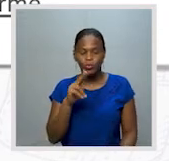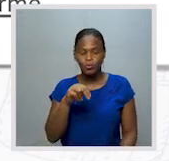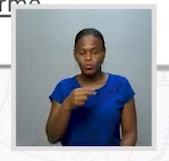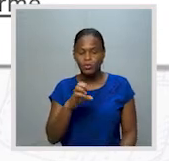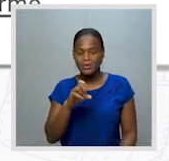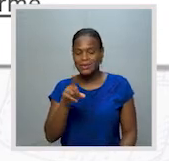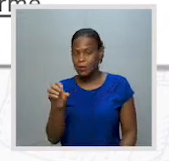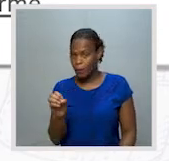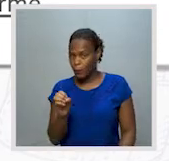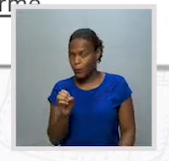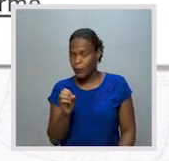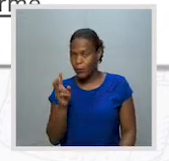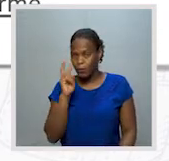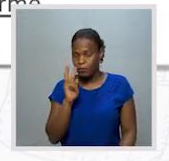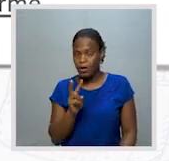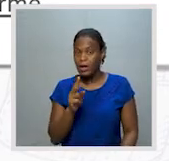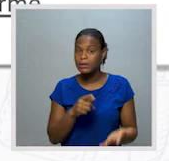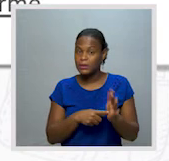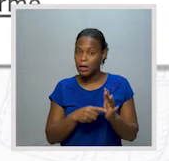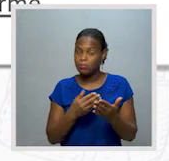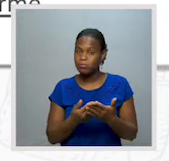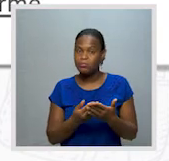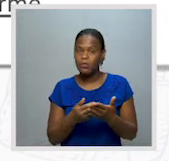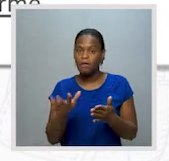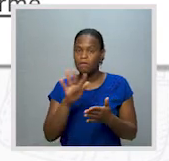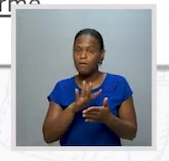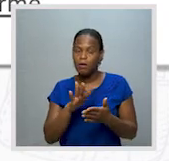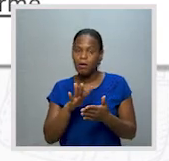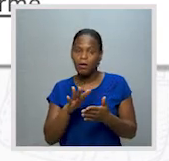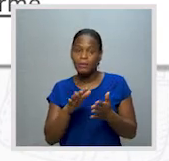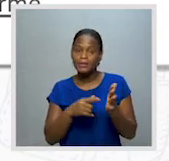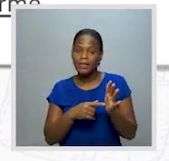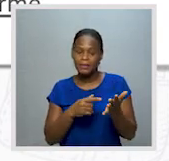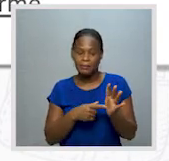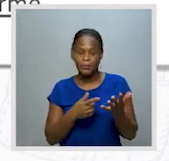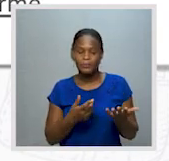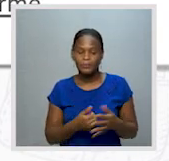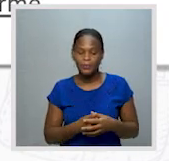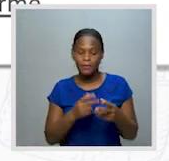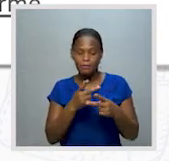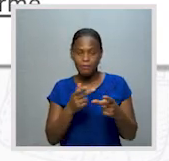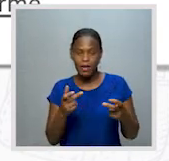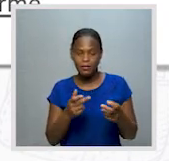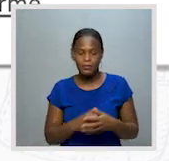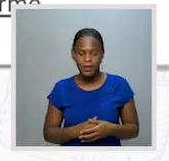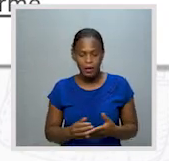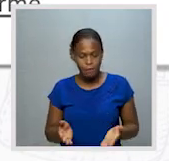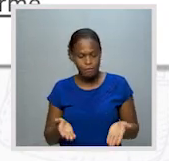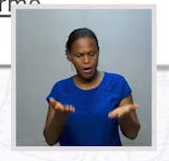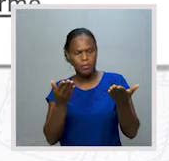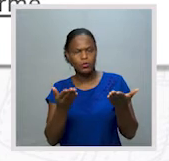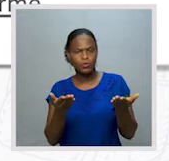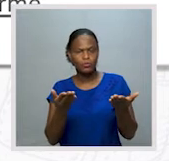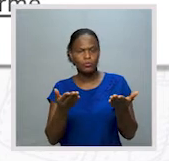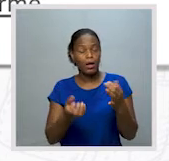um exemplo, entre parênteses, conforme, etc., em que a frase é: vamos estabelecer